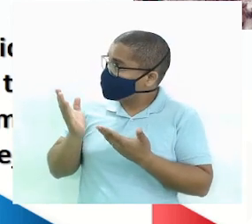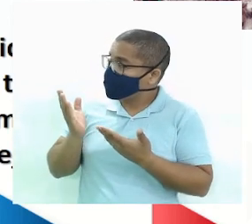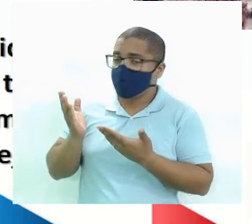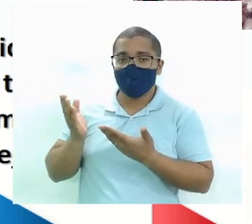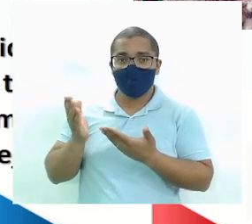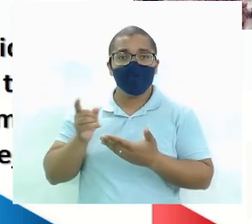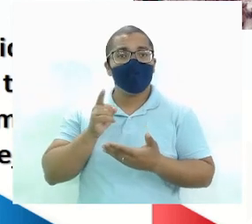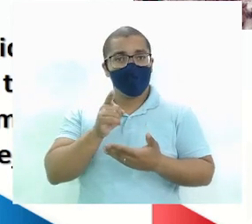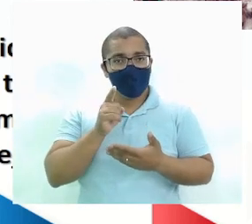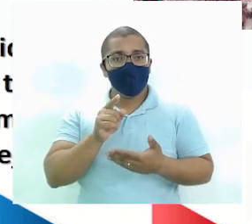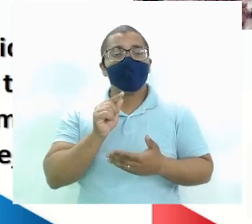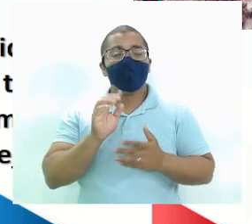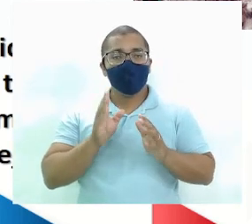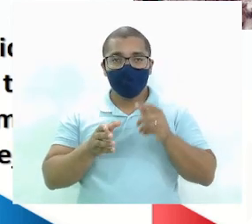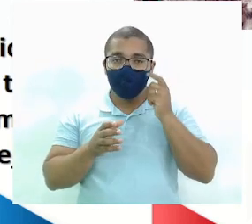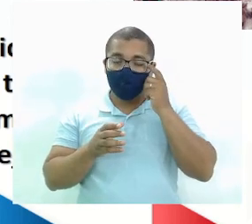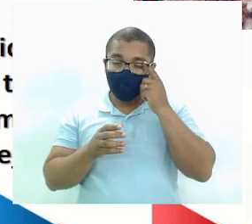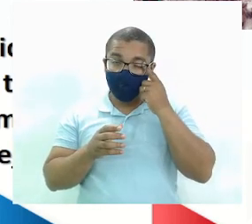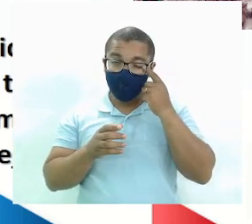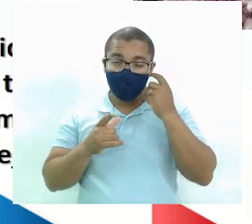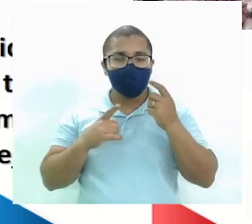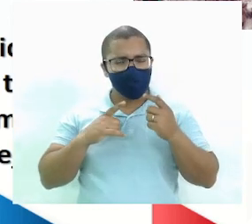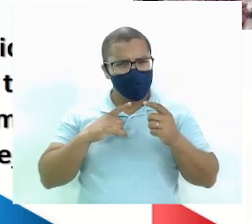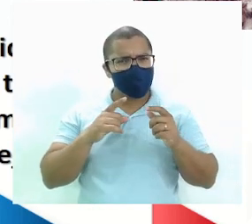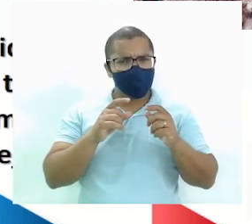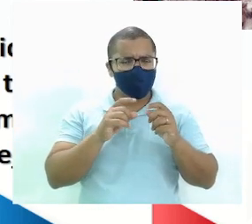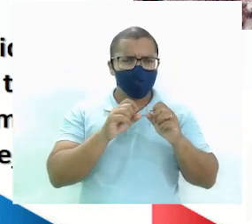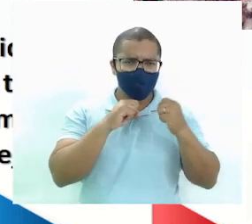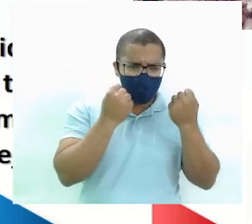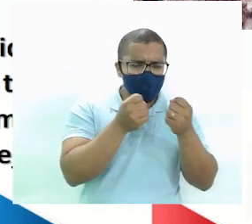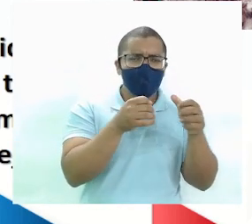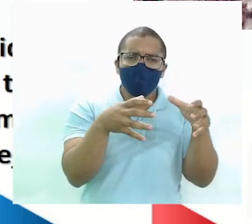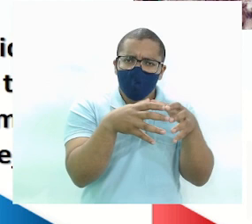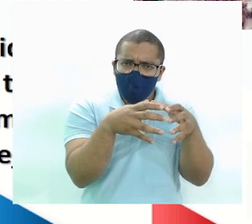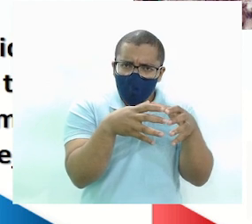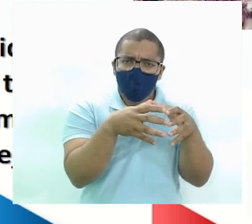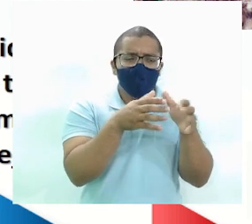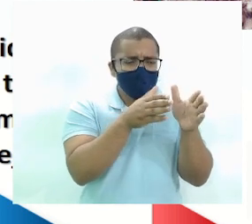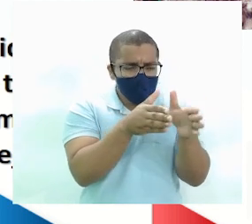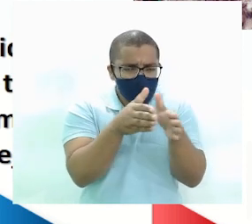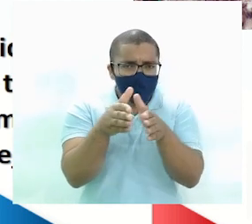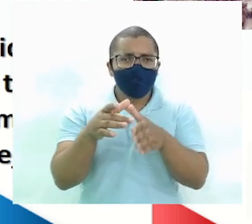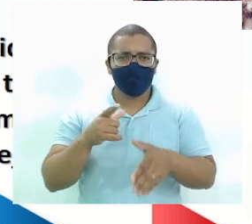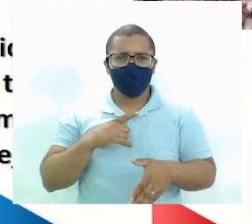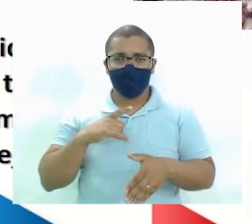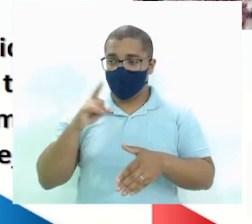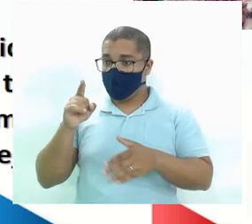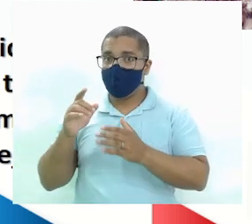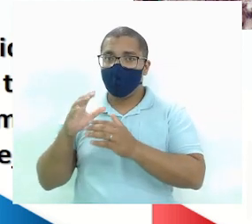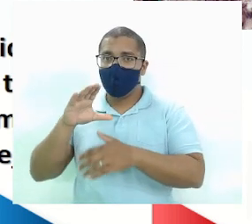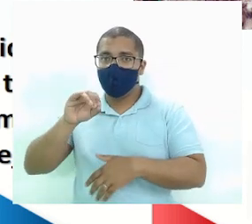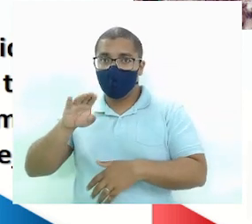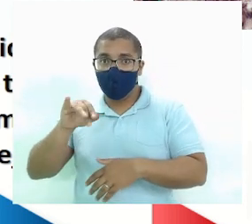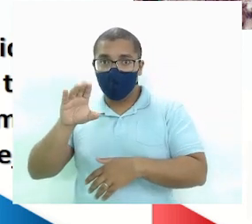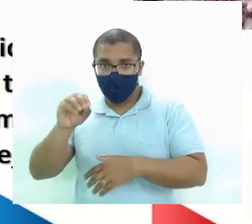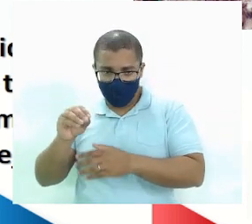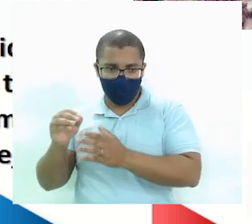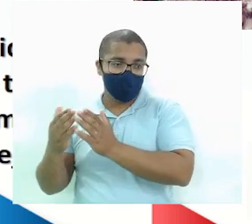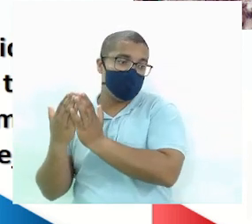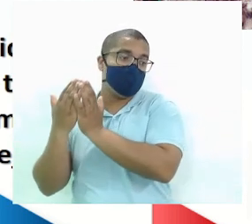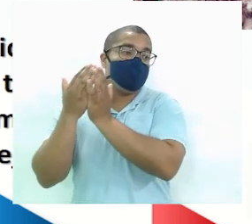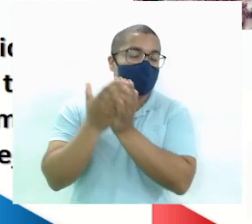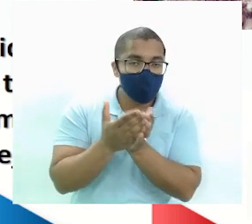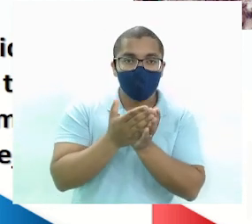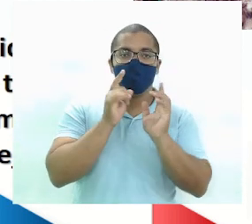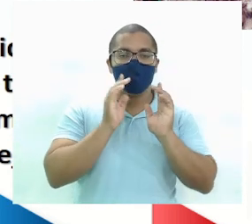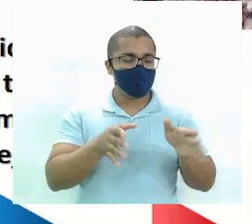agora, existia sociedades, organizações sociais. Não foi simplesmente Colombo chegar aí, hashtag